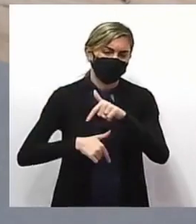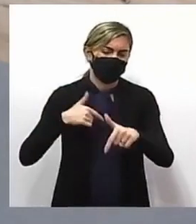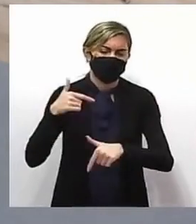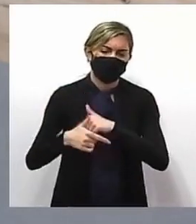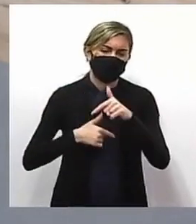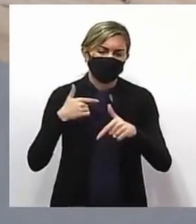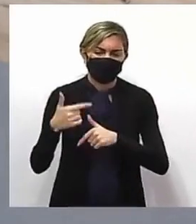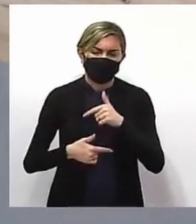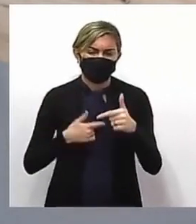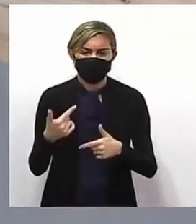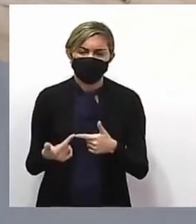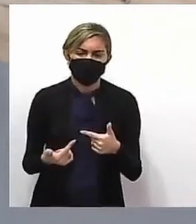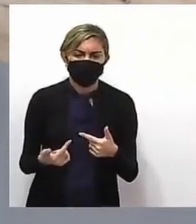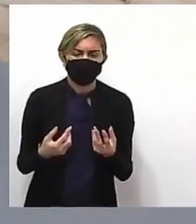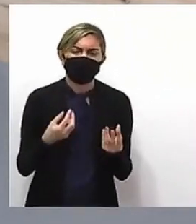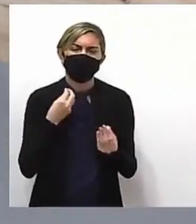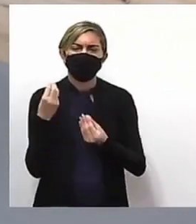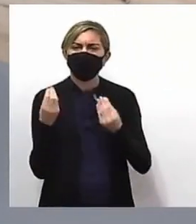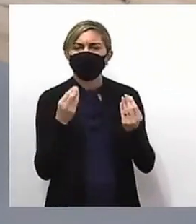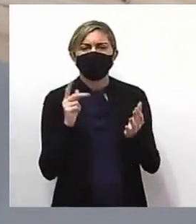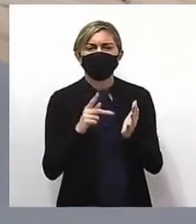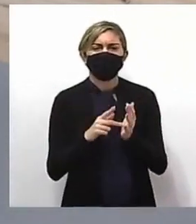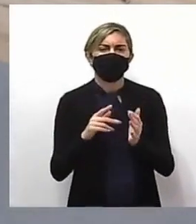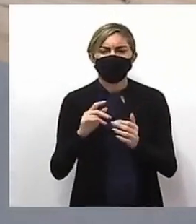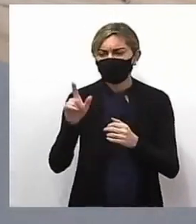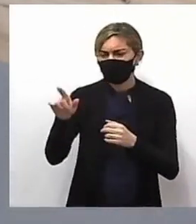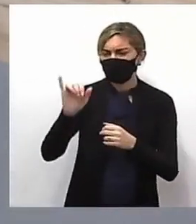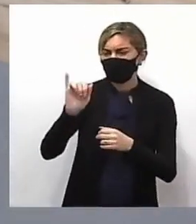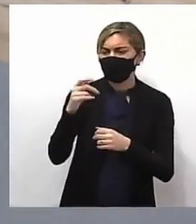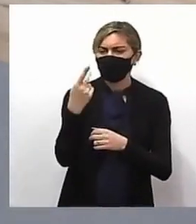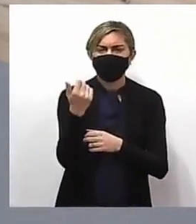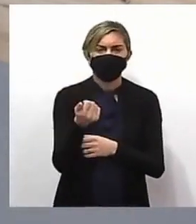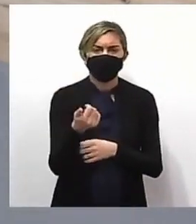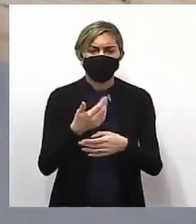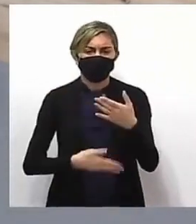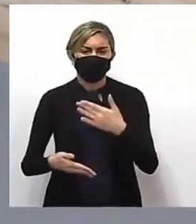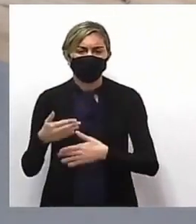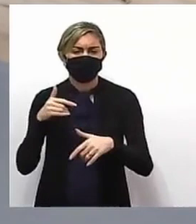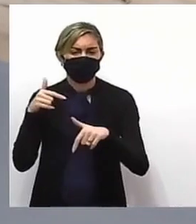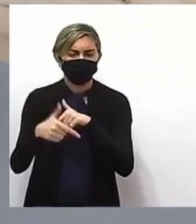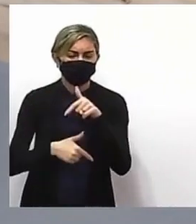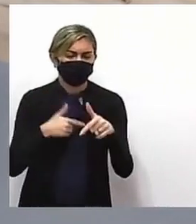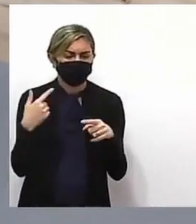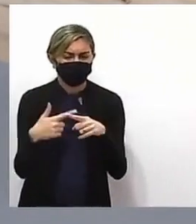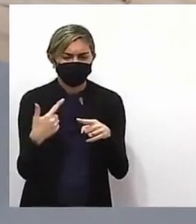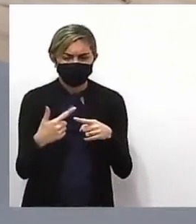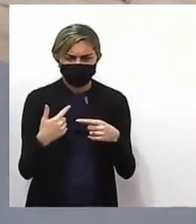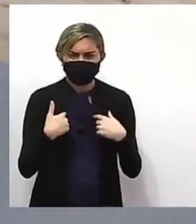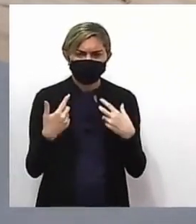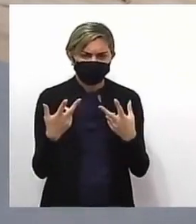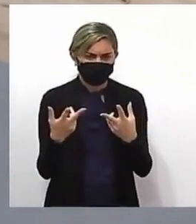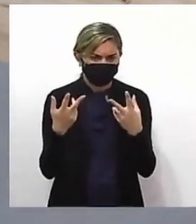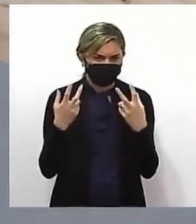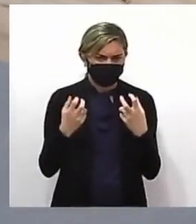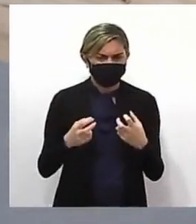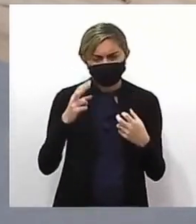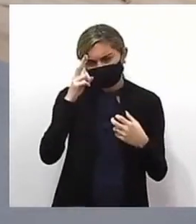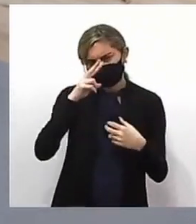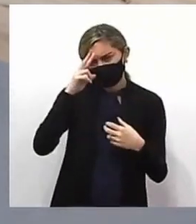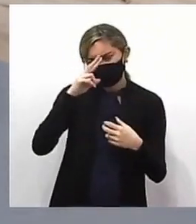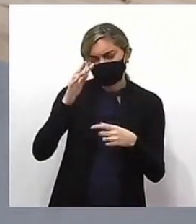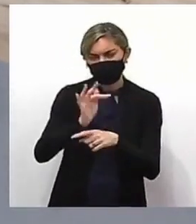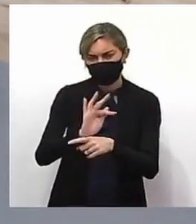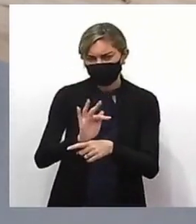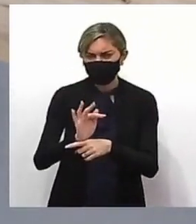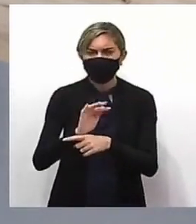não é? Como é que, na verdade, como é que a ilha vê essa relação com o trabalho? Porque o que me parece na história do filme,